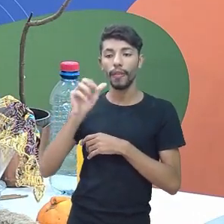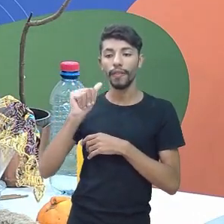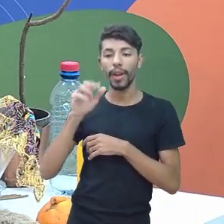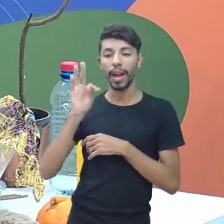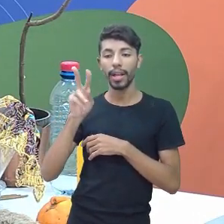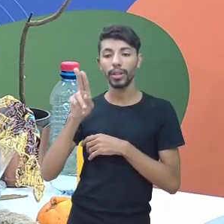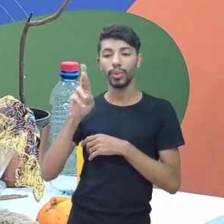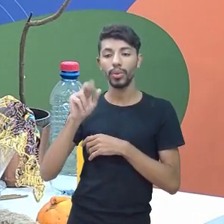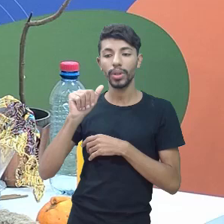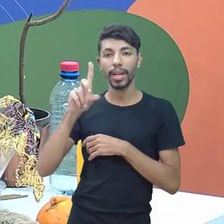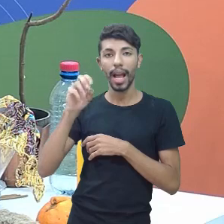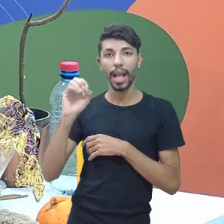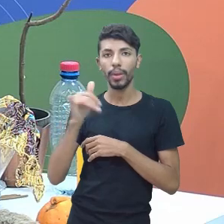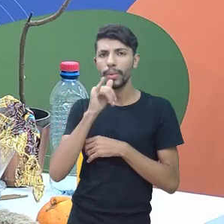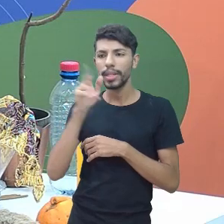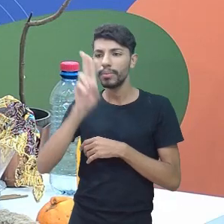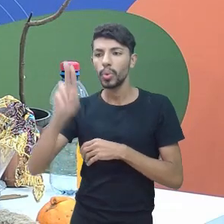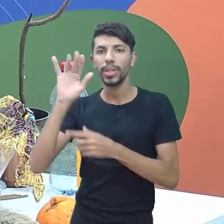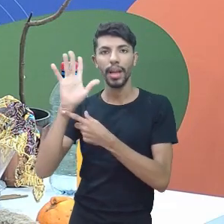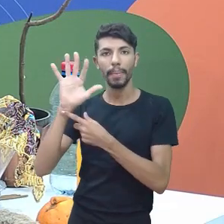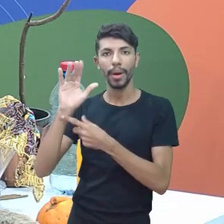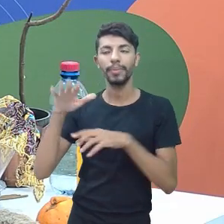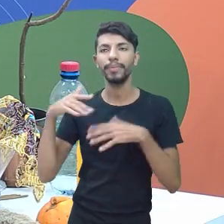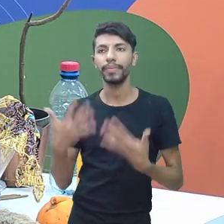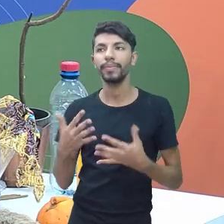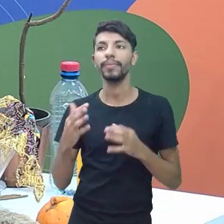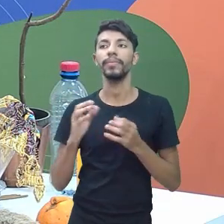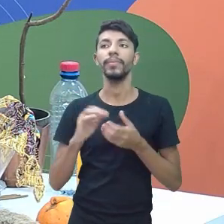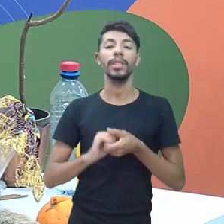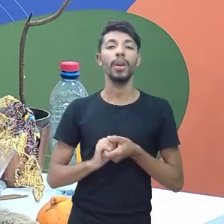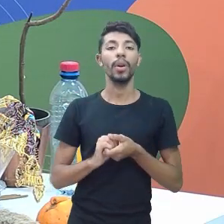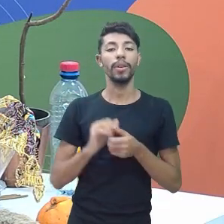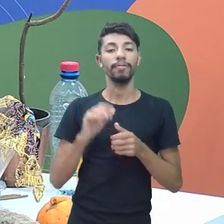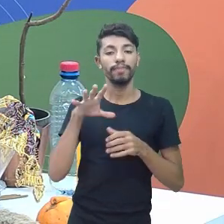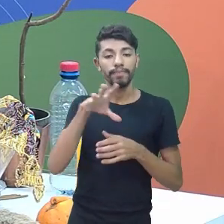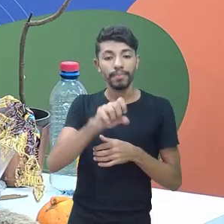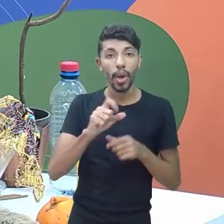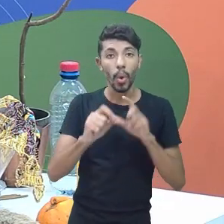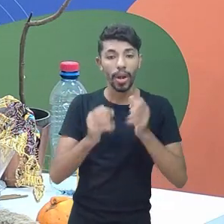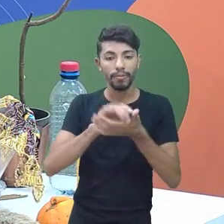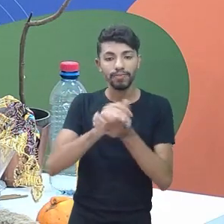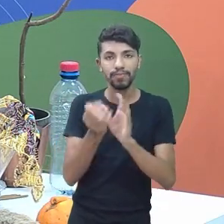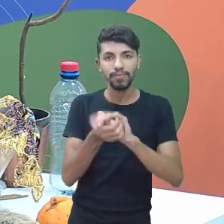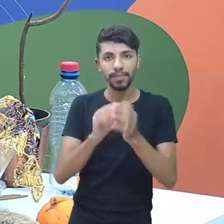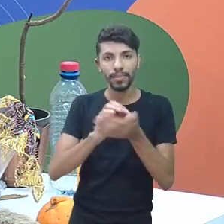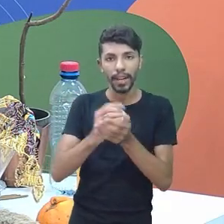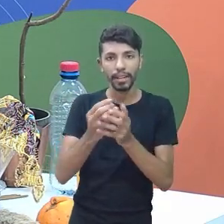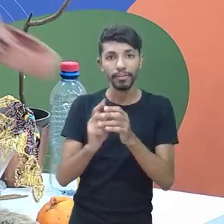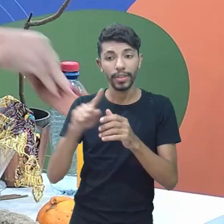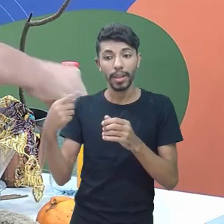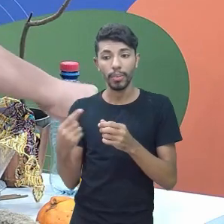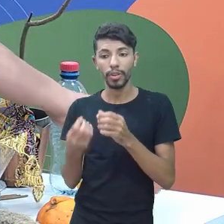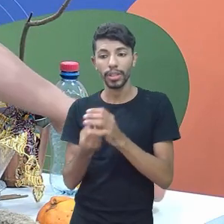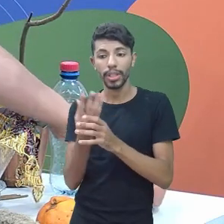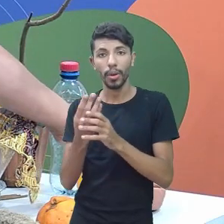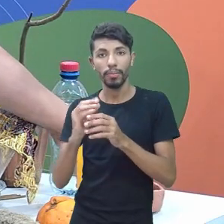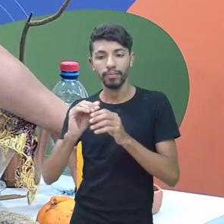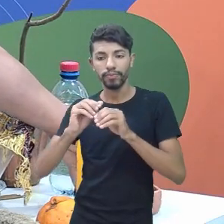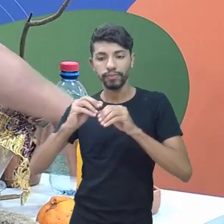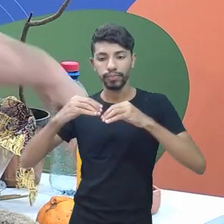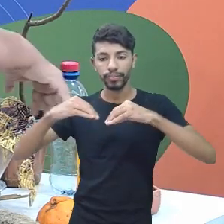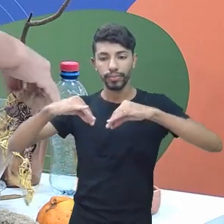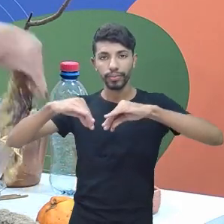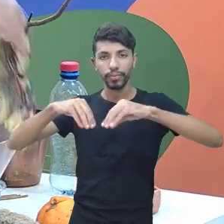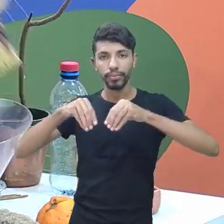argila, da natureza, e o homem começou a modelar. Um outro também